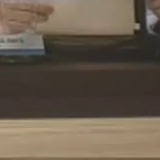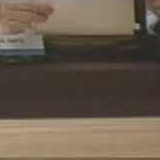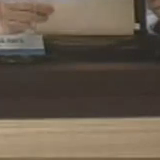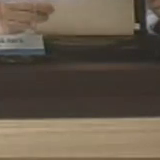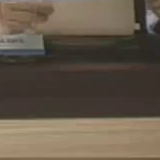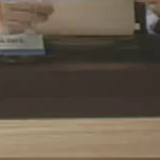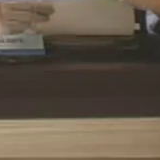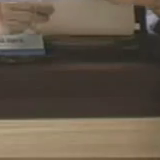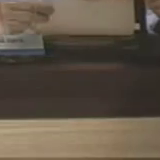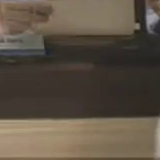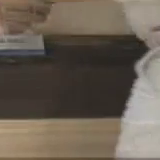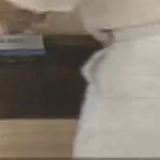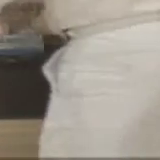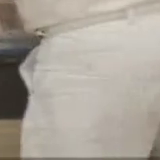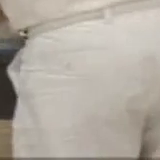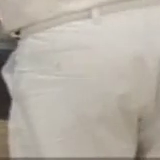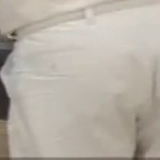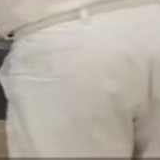está em discussão.